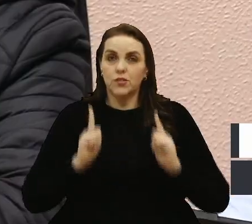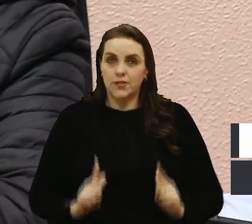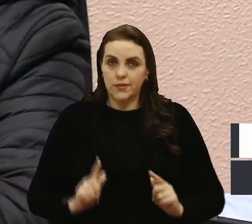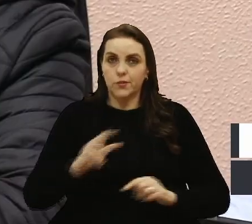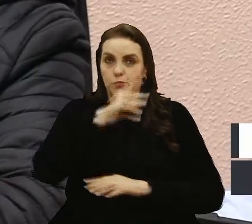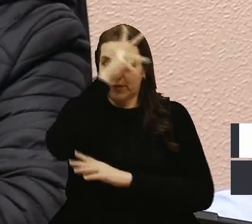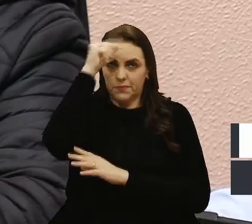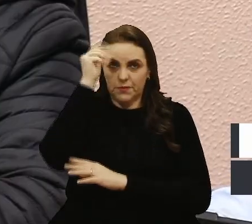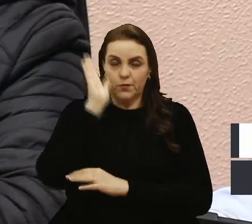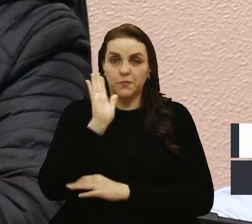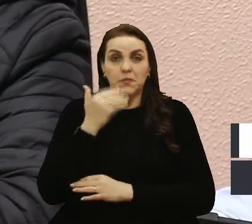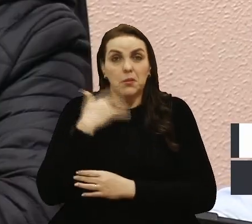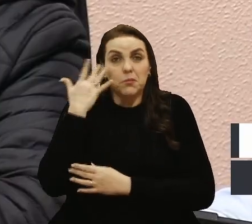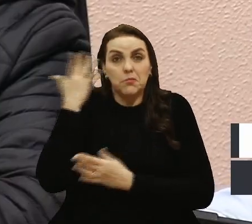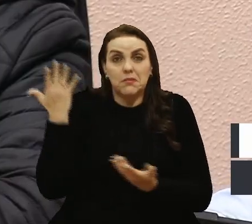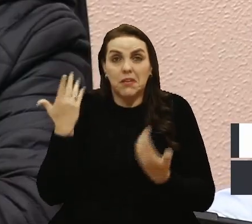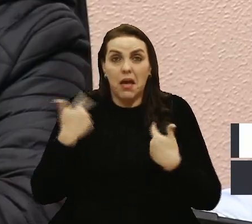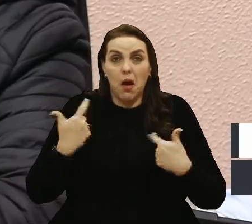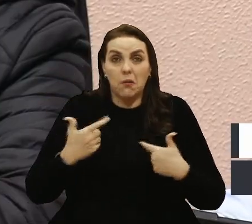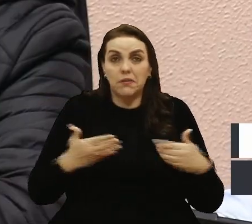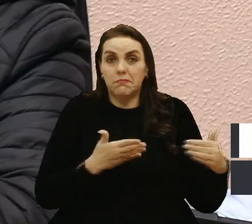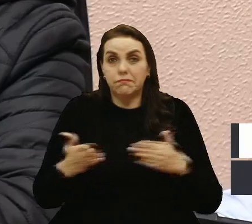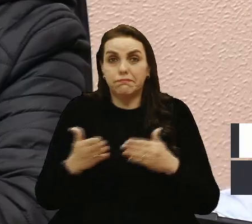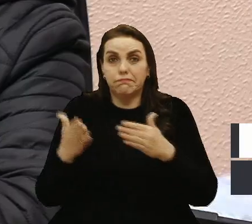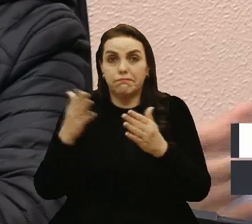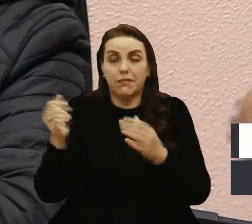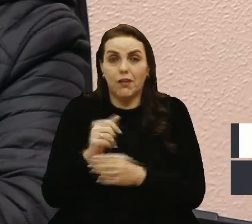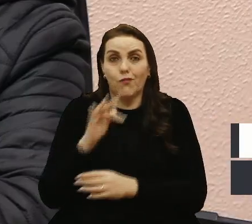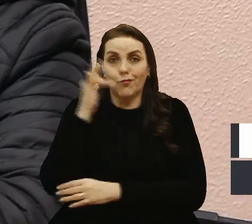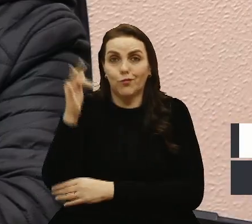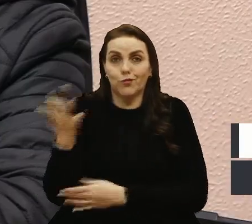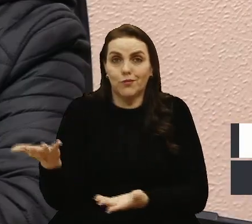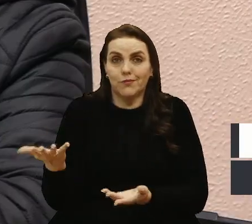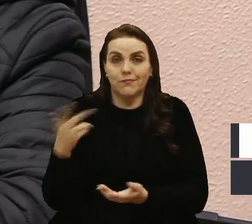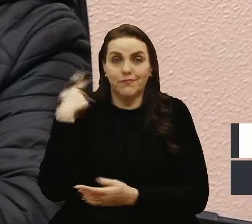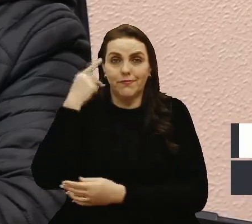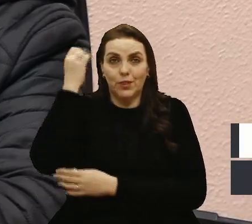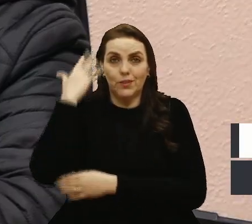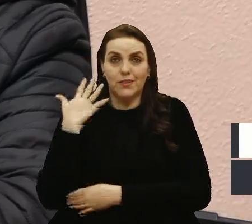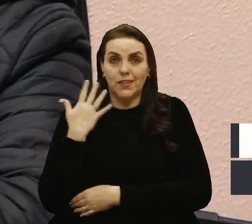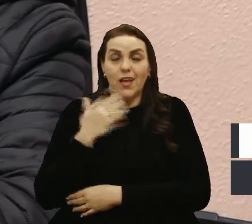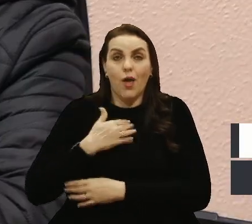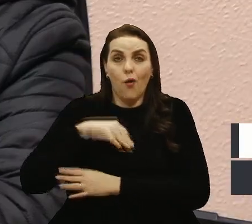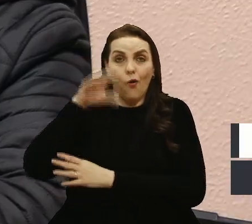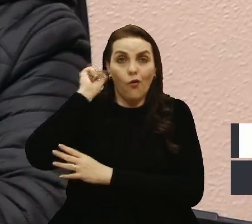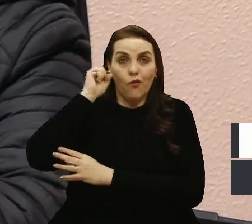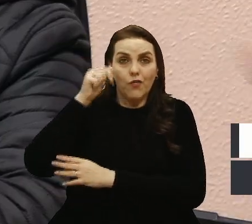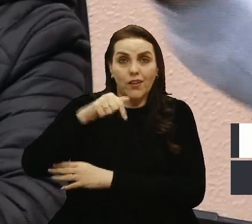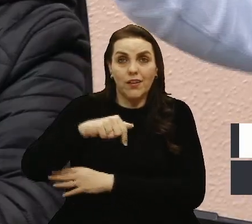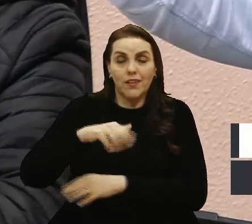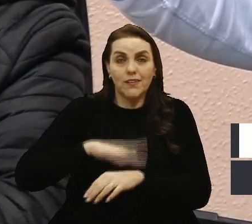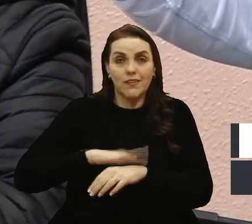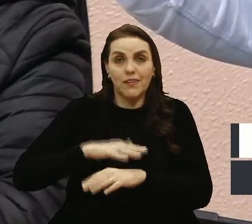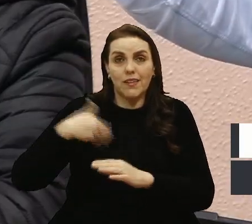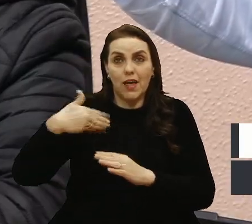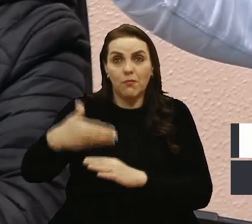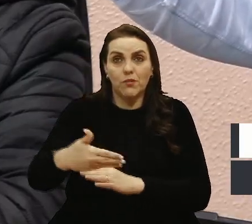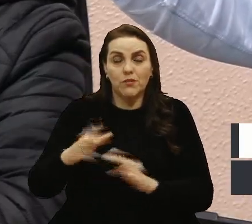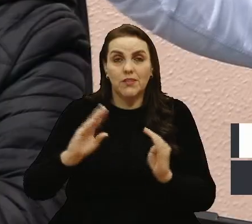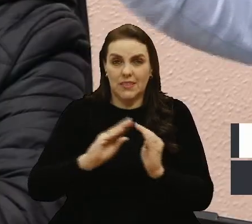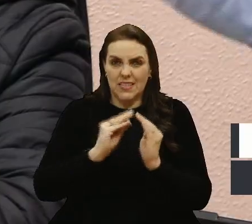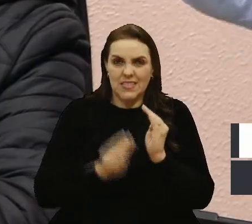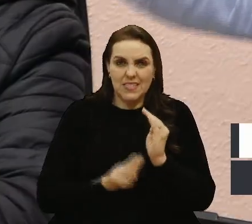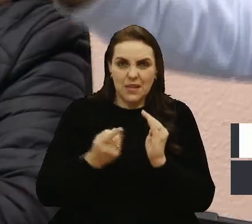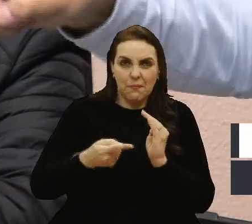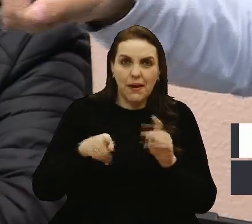municipal, eu não sei para onde nós vamos, vereadora Daiane Melo. Eu ouvi aqui durante muito tempo que ia ter as pedras do Samai. A senhora lembra